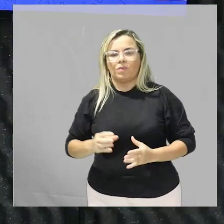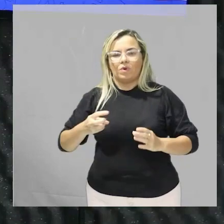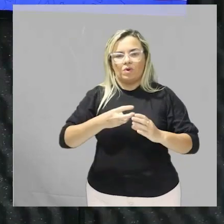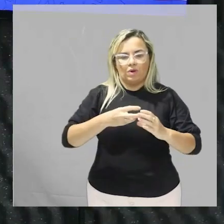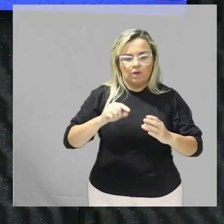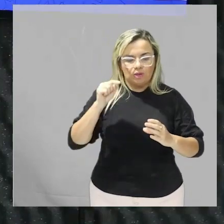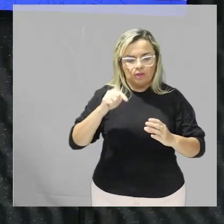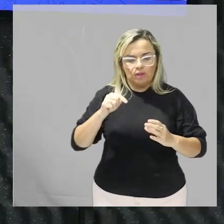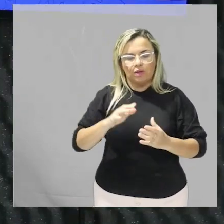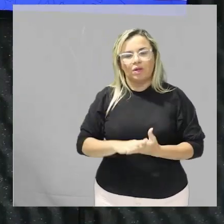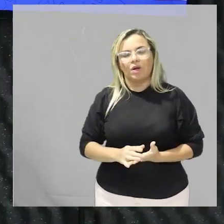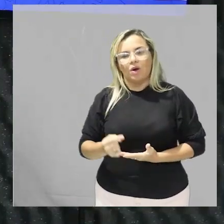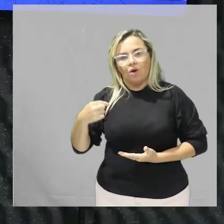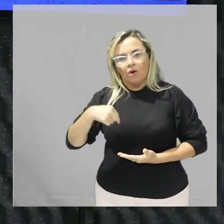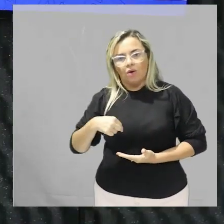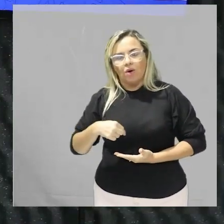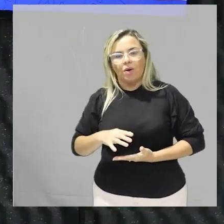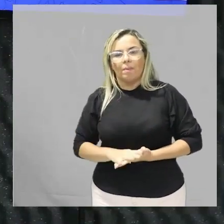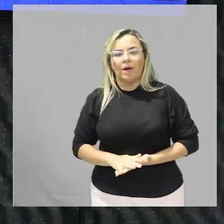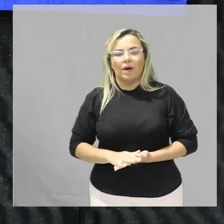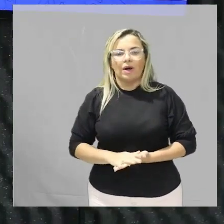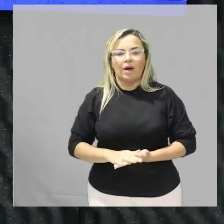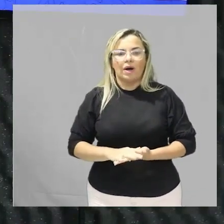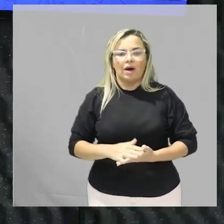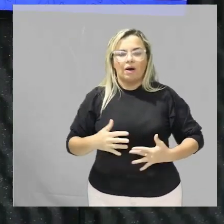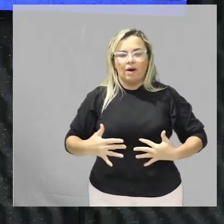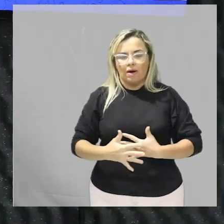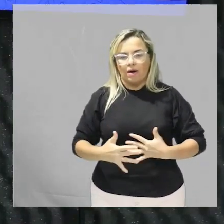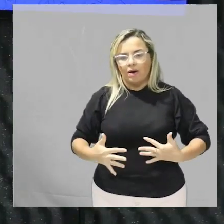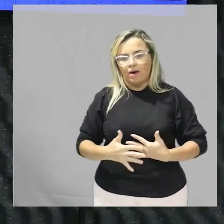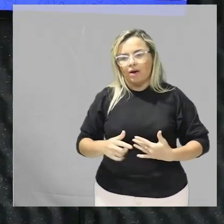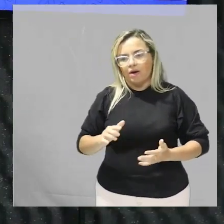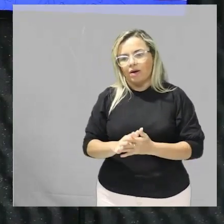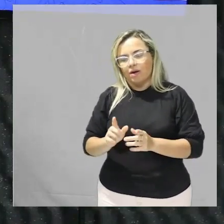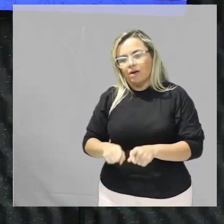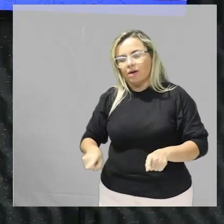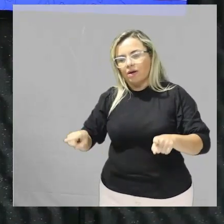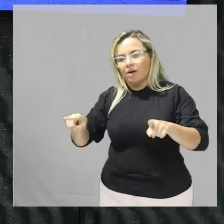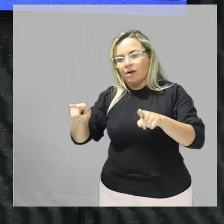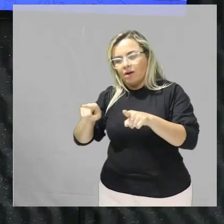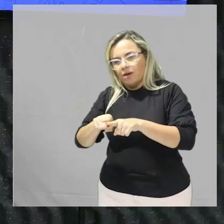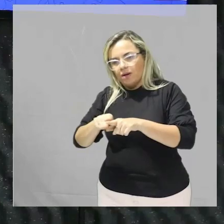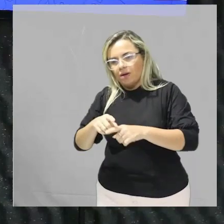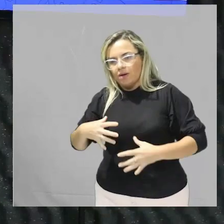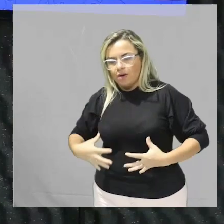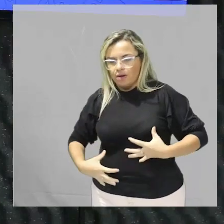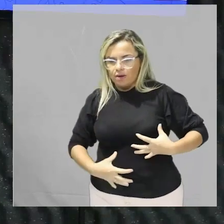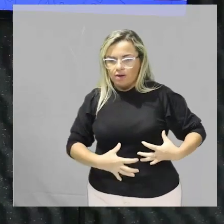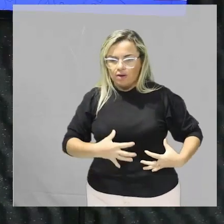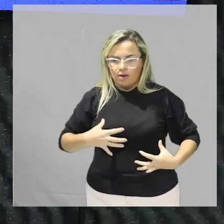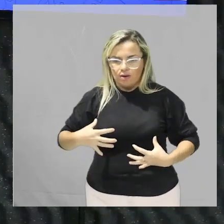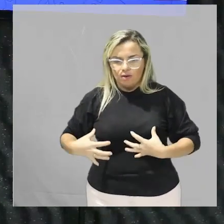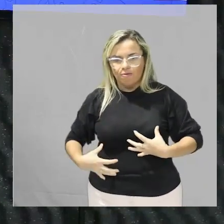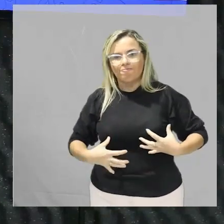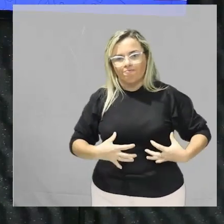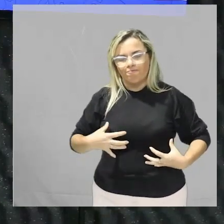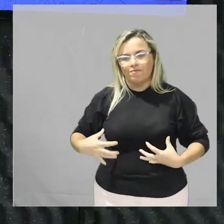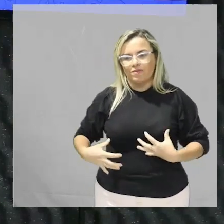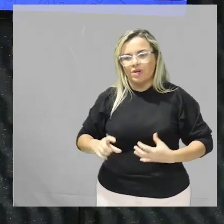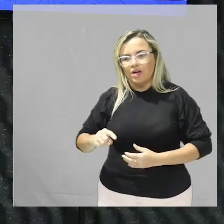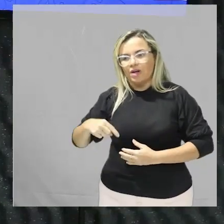vários tecidos que se reúnem em conjunto para exercer uma mesma função, tá certo? E aí, pessoal,